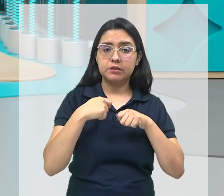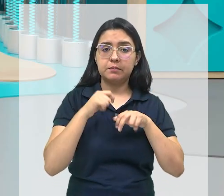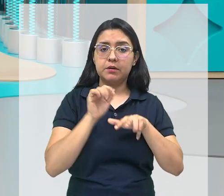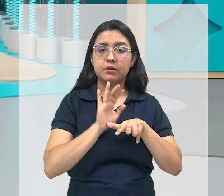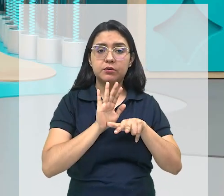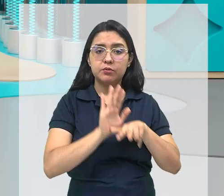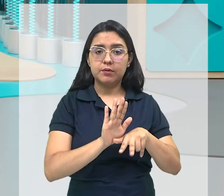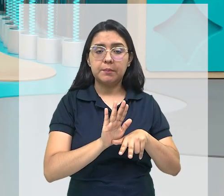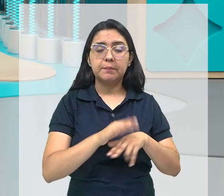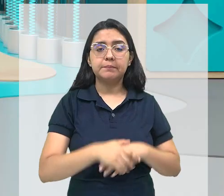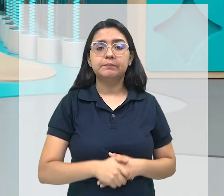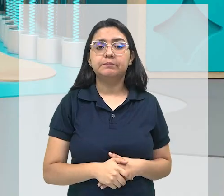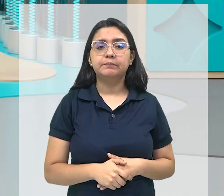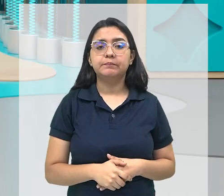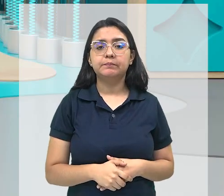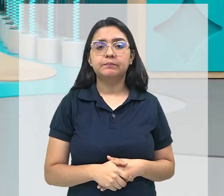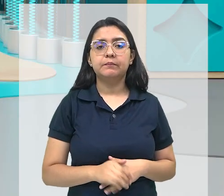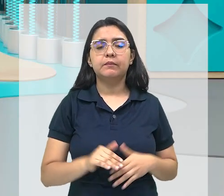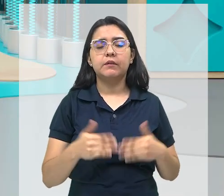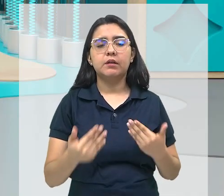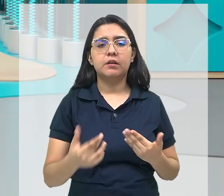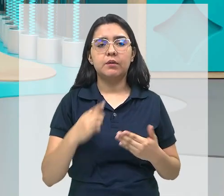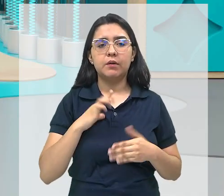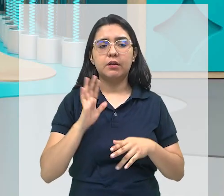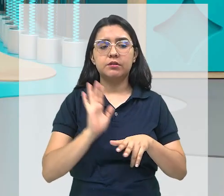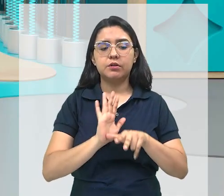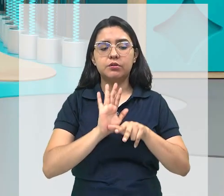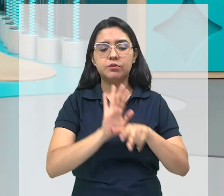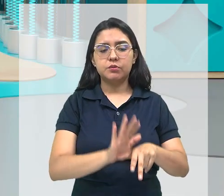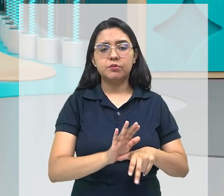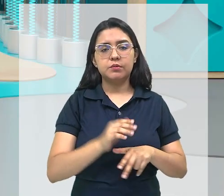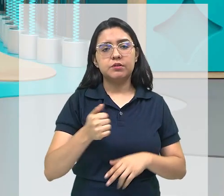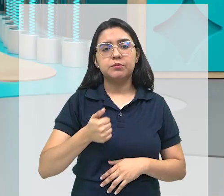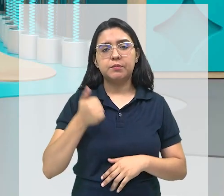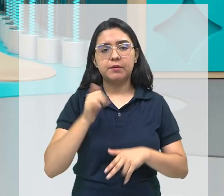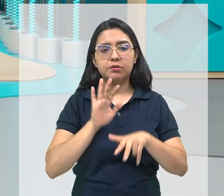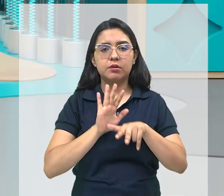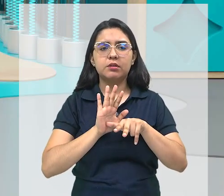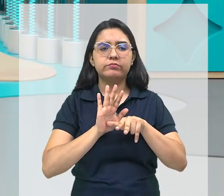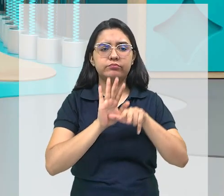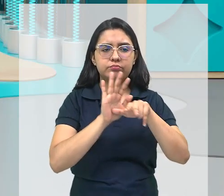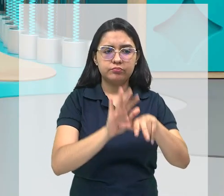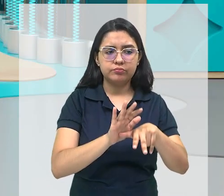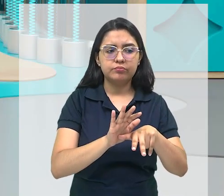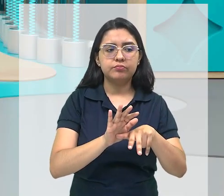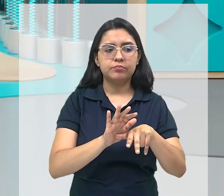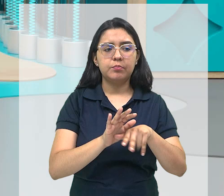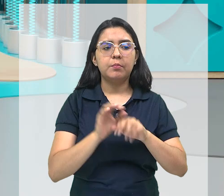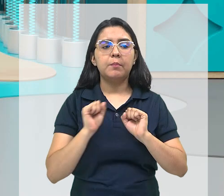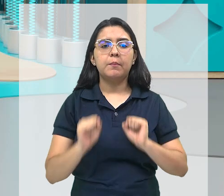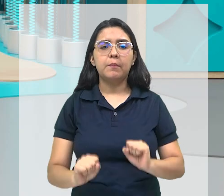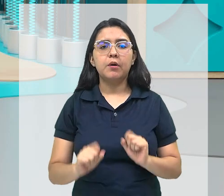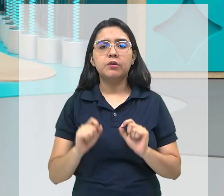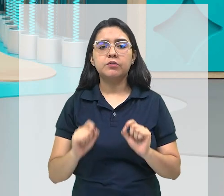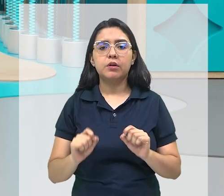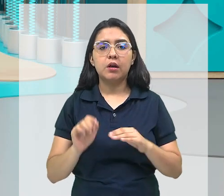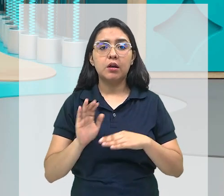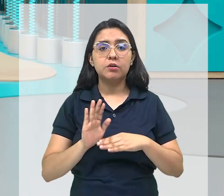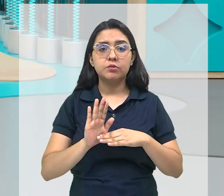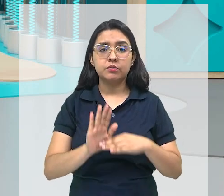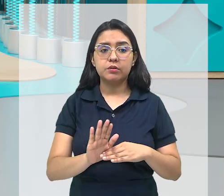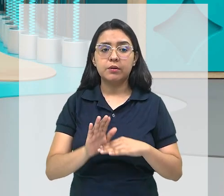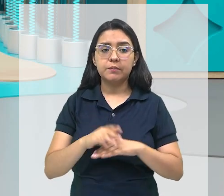ajudar. Essa ajuda, como nós vimos, esses primeiros socorros, eles podem vir a